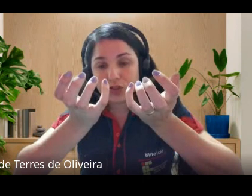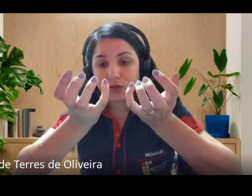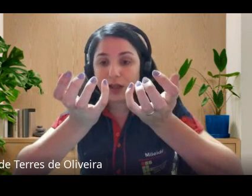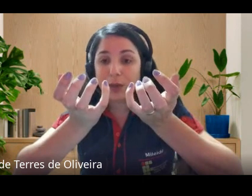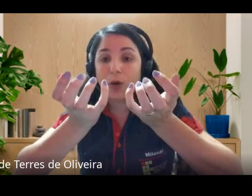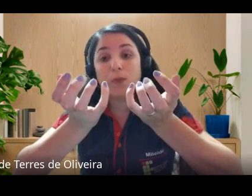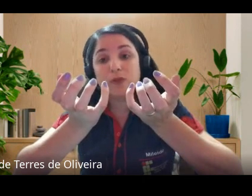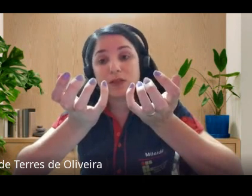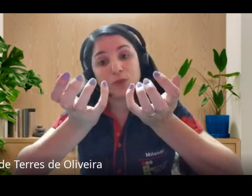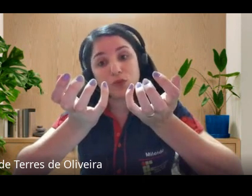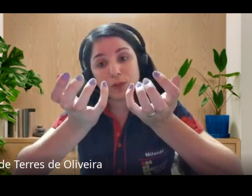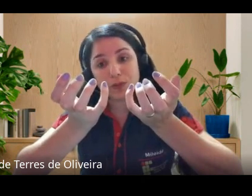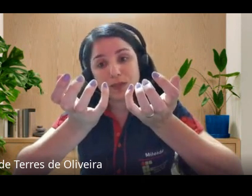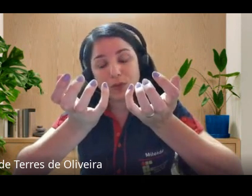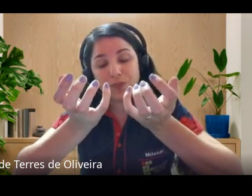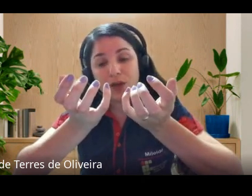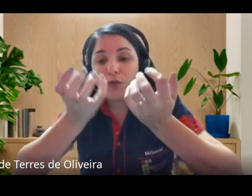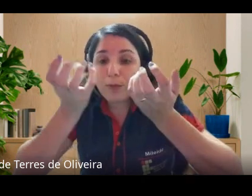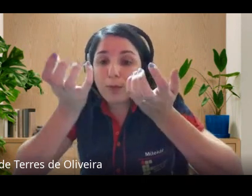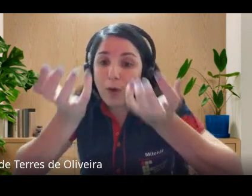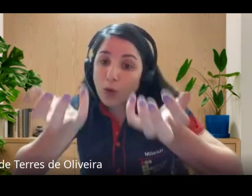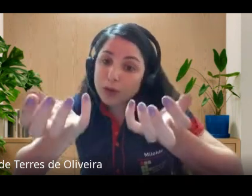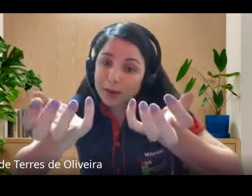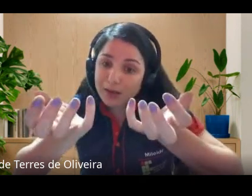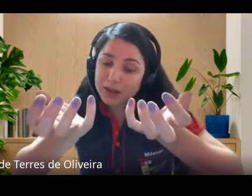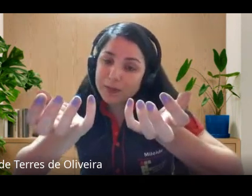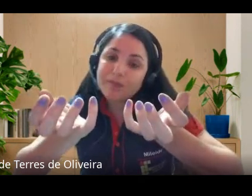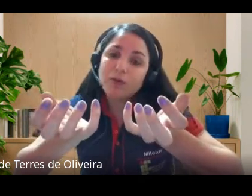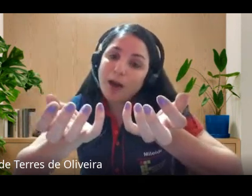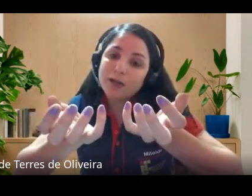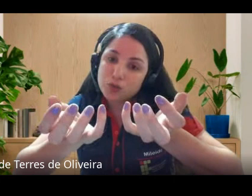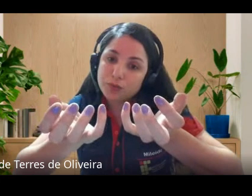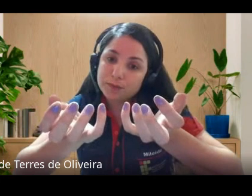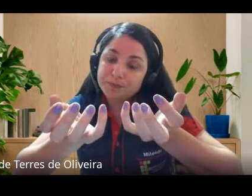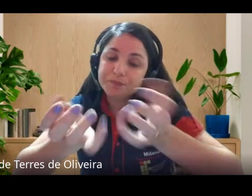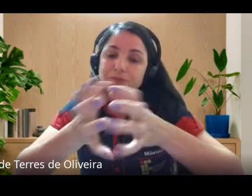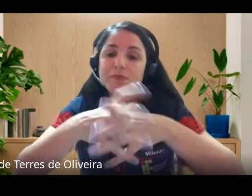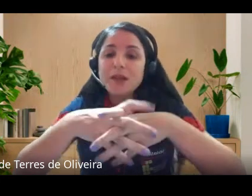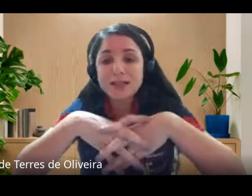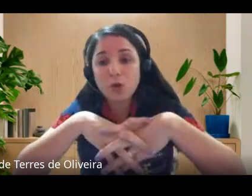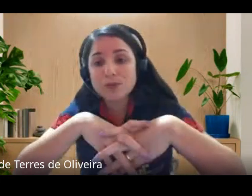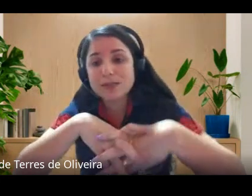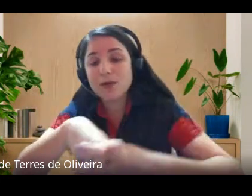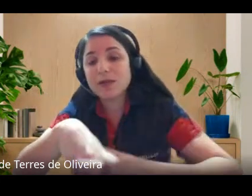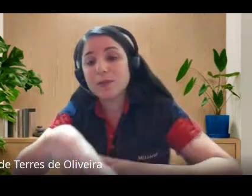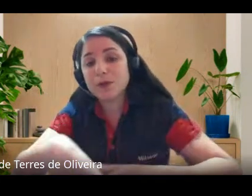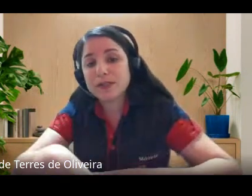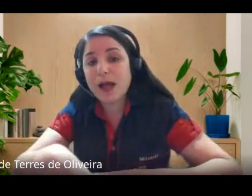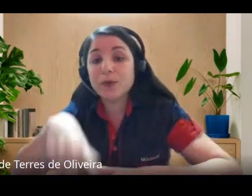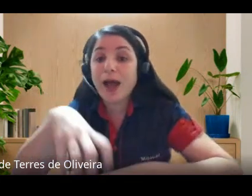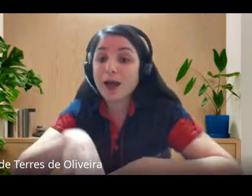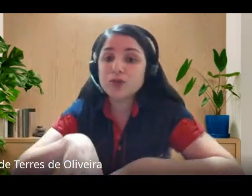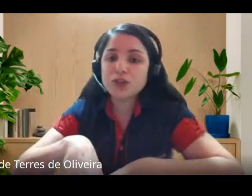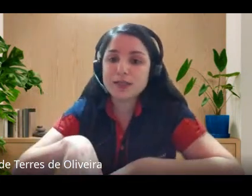juntas, a gente fala que é uma composição por justaposição. Forma uma outra palavra, que é a palavra guarda-chuva. Essa composição ela também pode